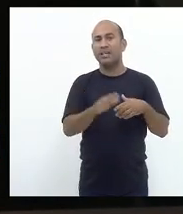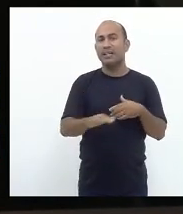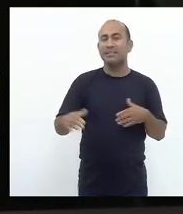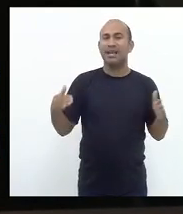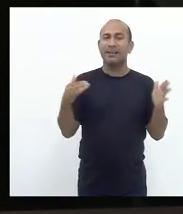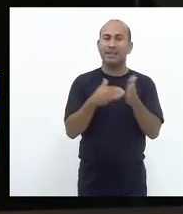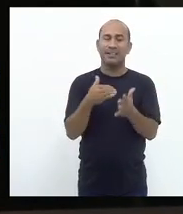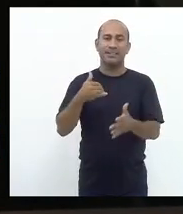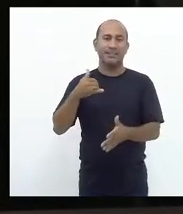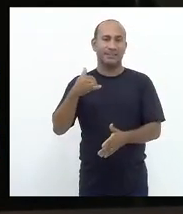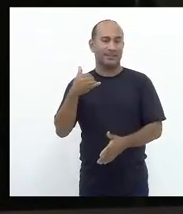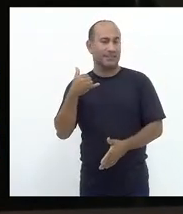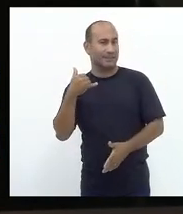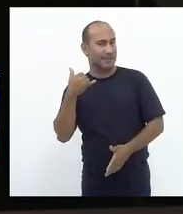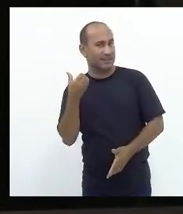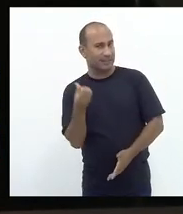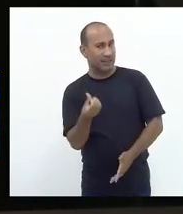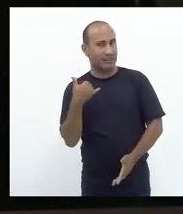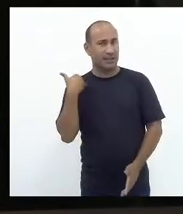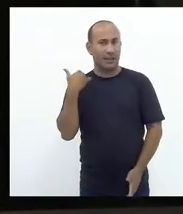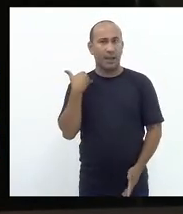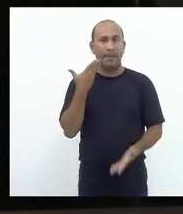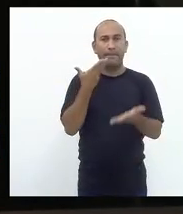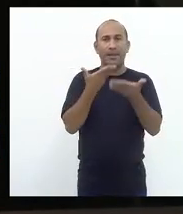um dos pais na pandemia,